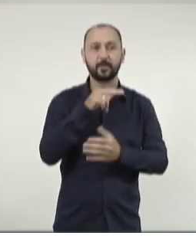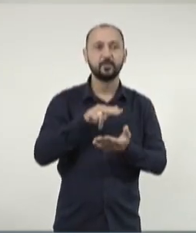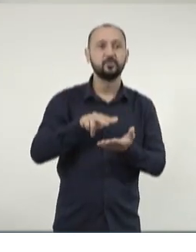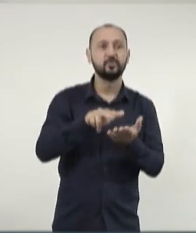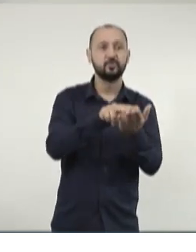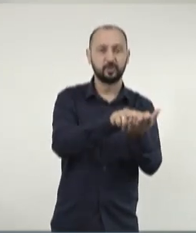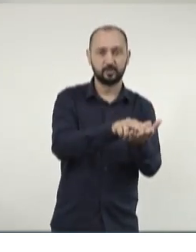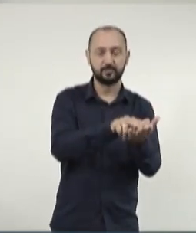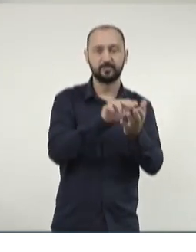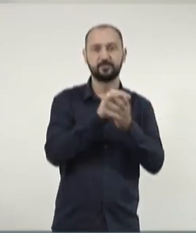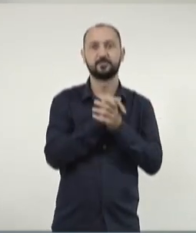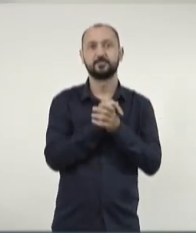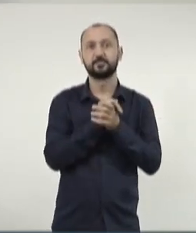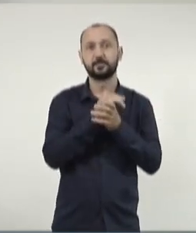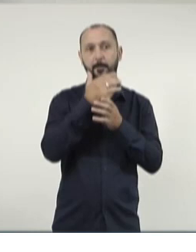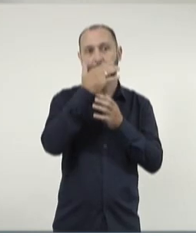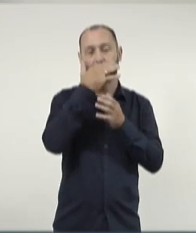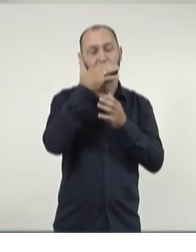chegou